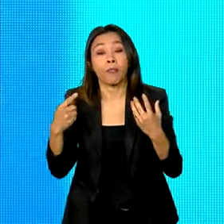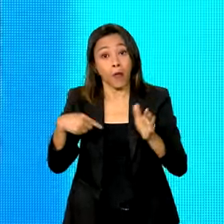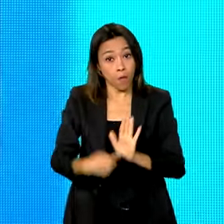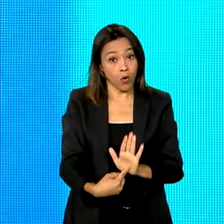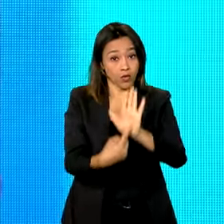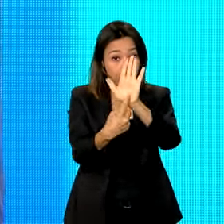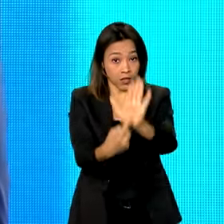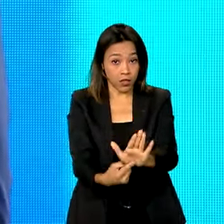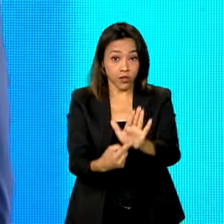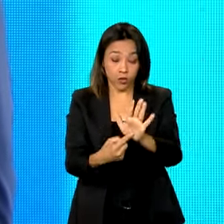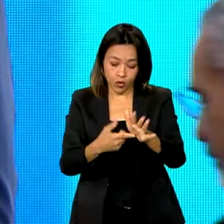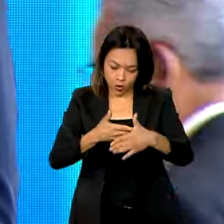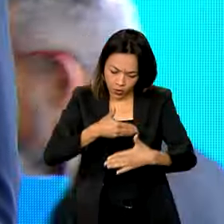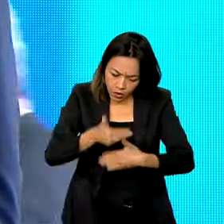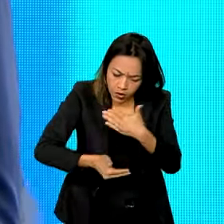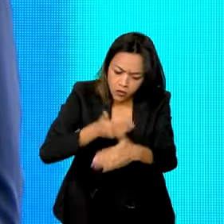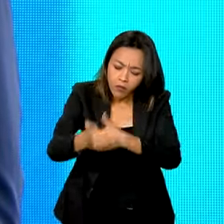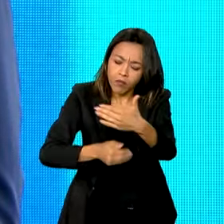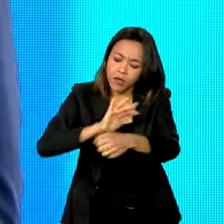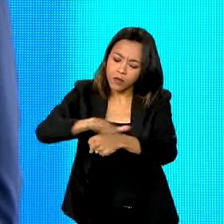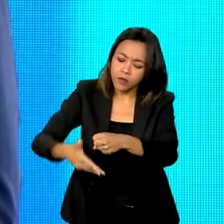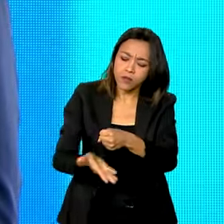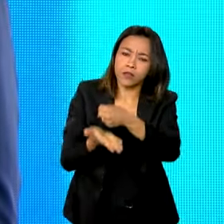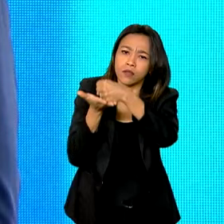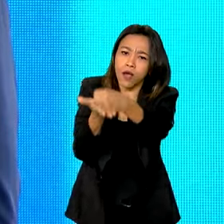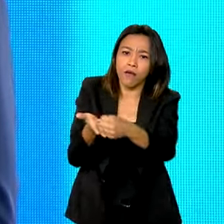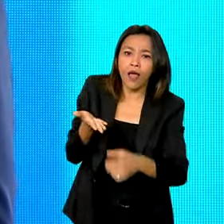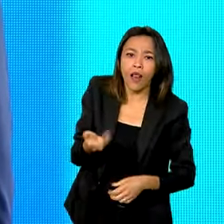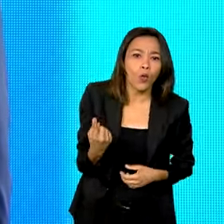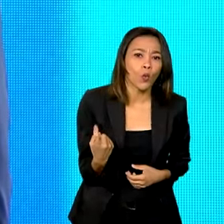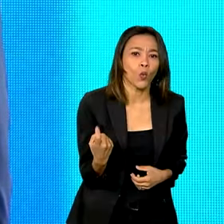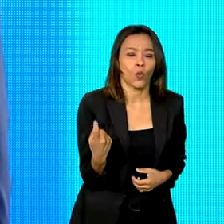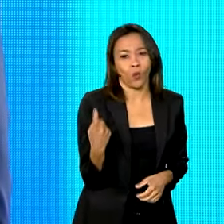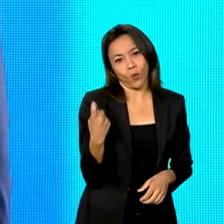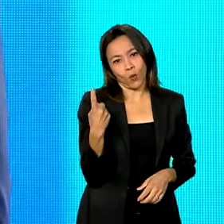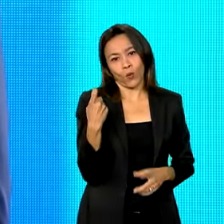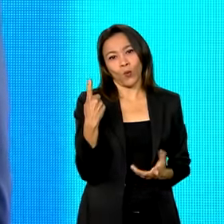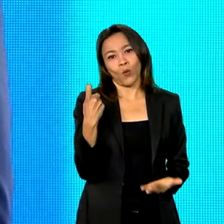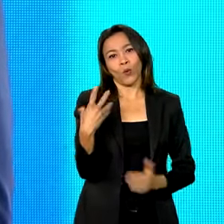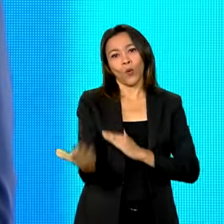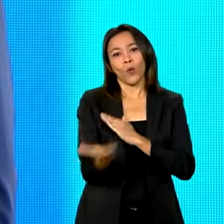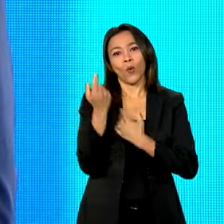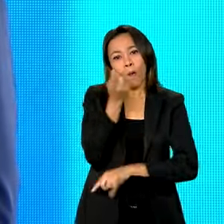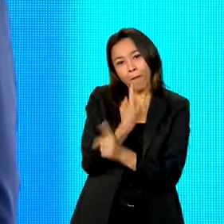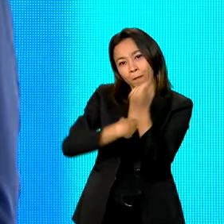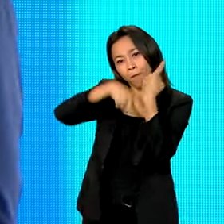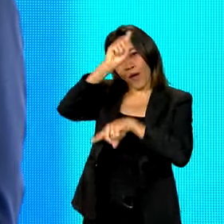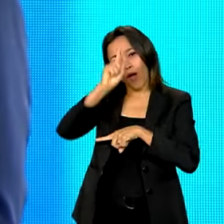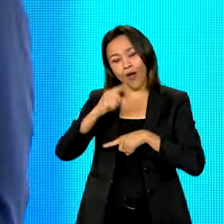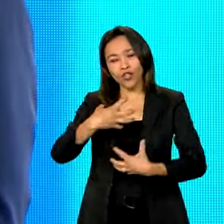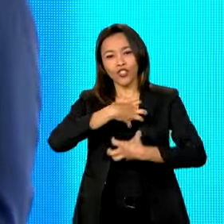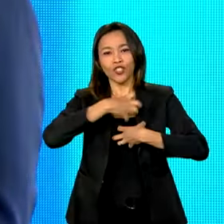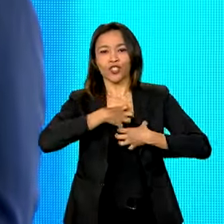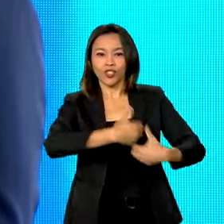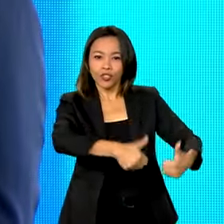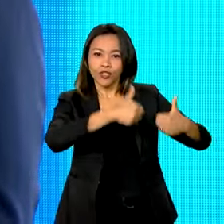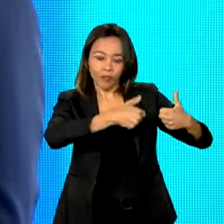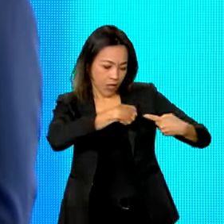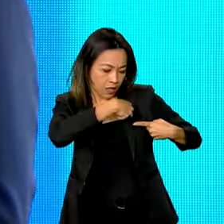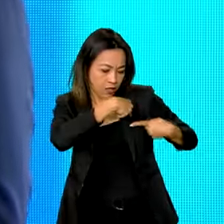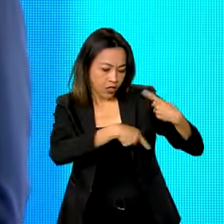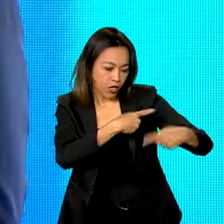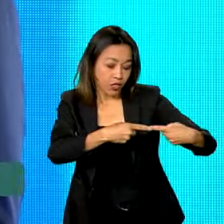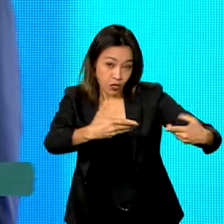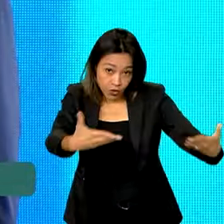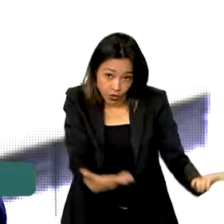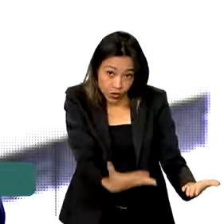desenvolvimento sustentável é a única maneira de garantir a prosperidade e o bem-estar das gerações presentes